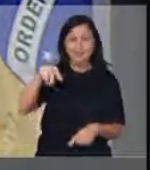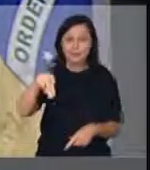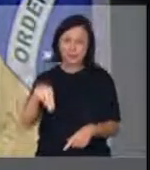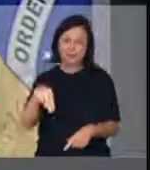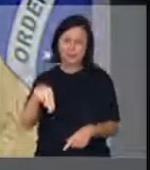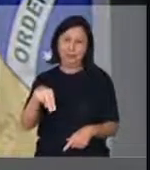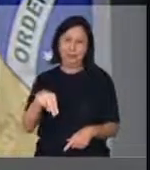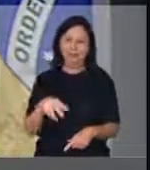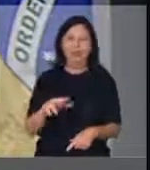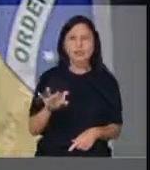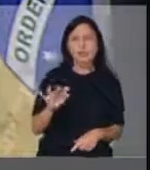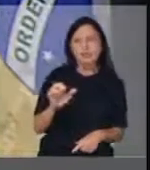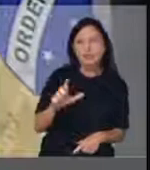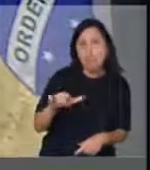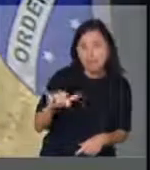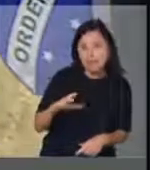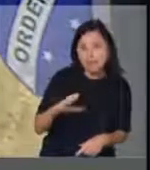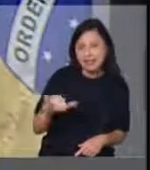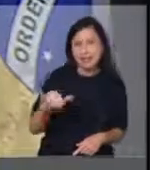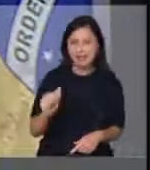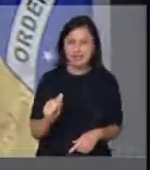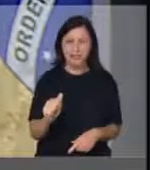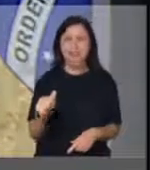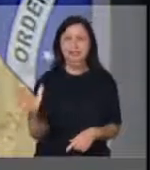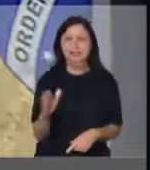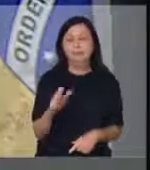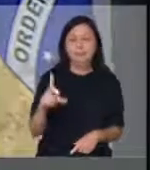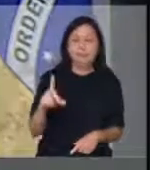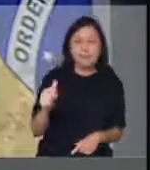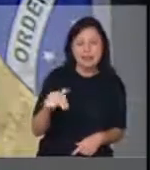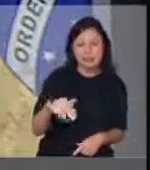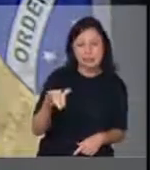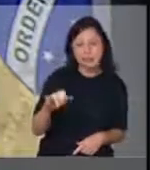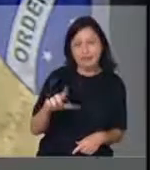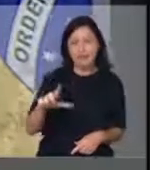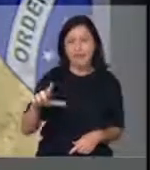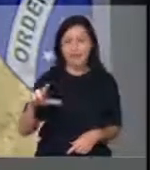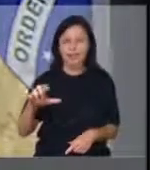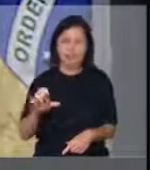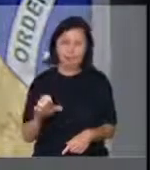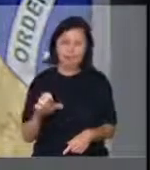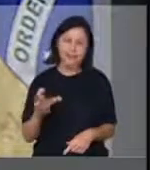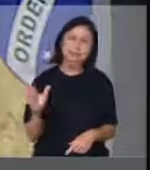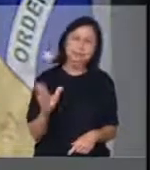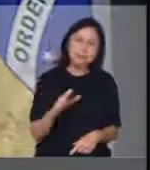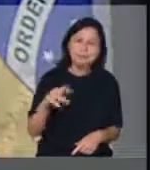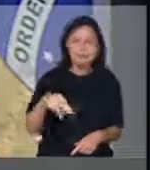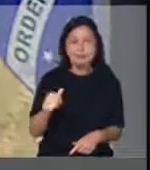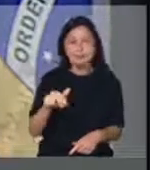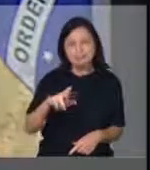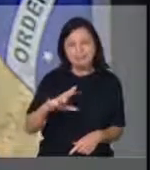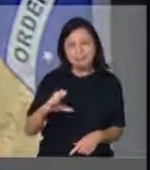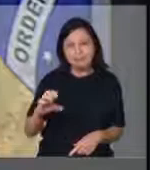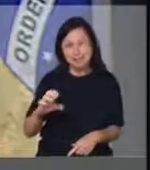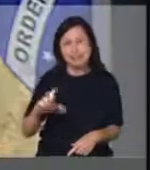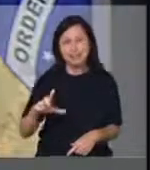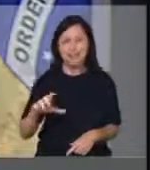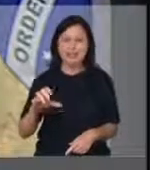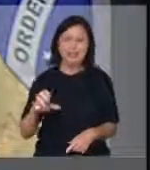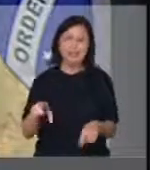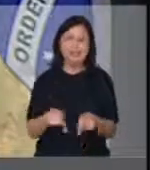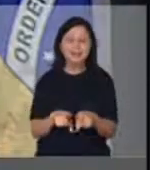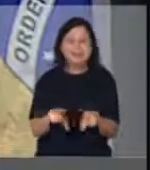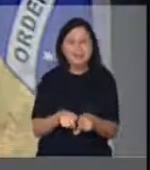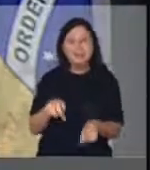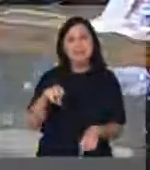danielle brito a mateus e emanuel a uma célula marsalis ao arnaldo azevedo a milena val cássia a